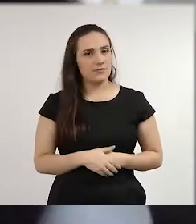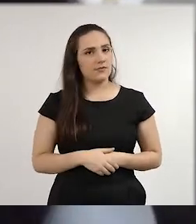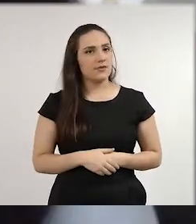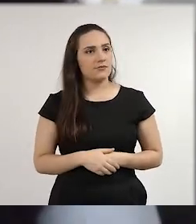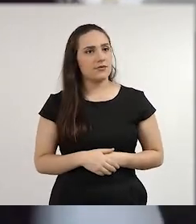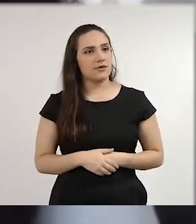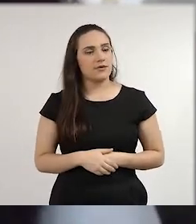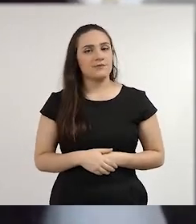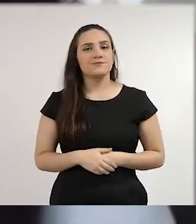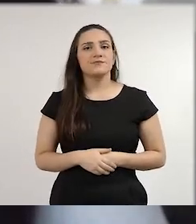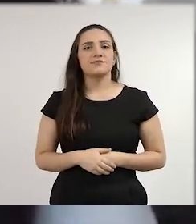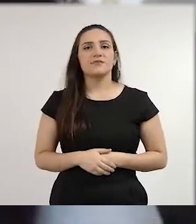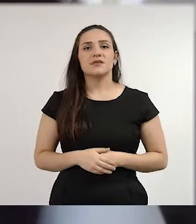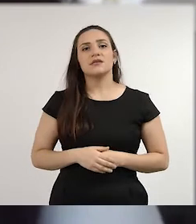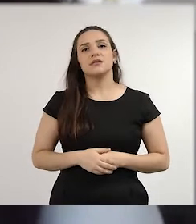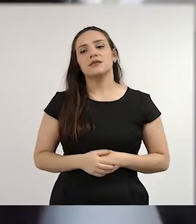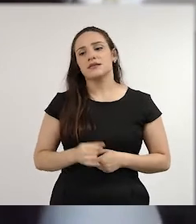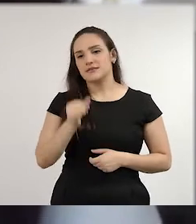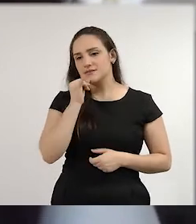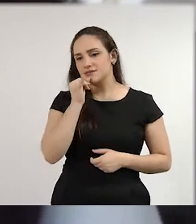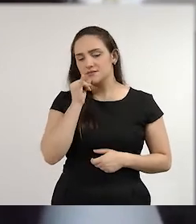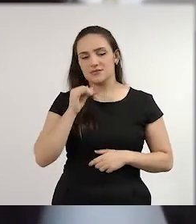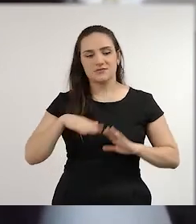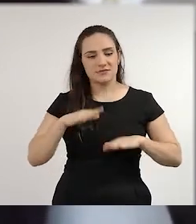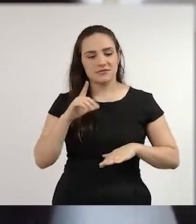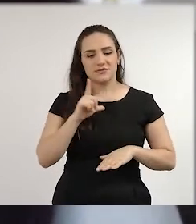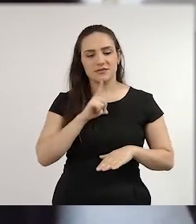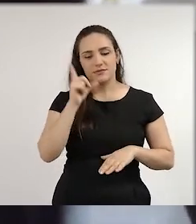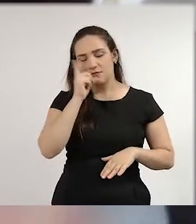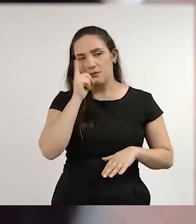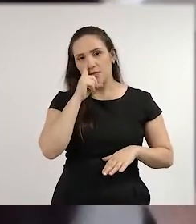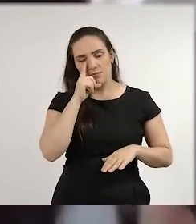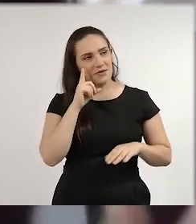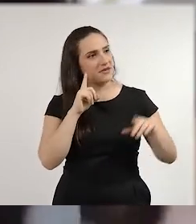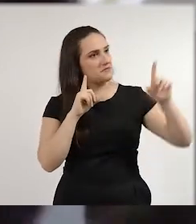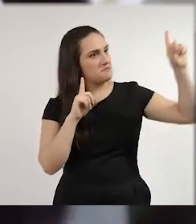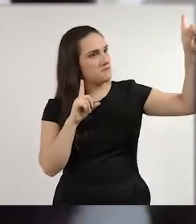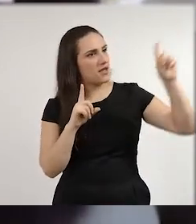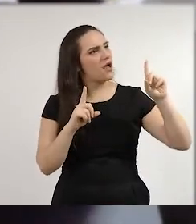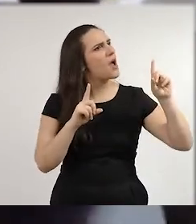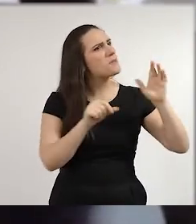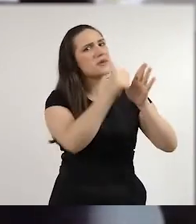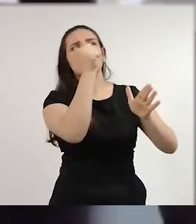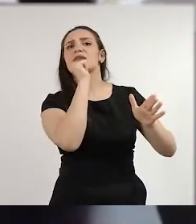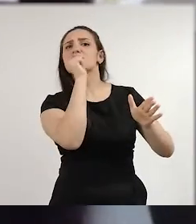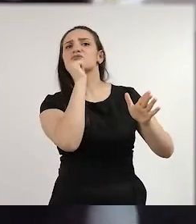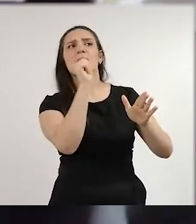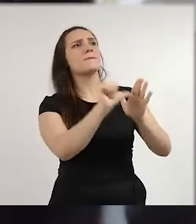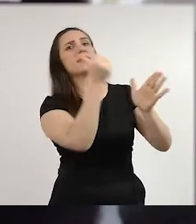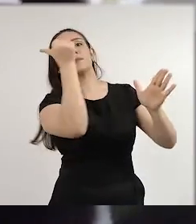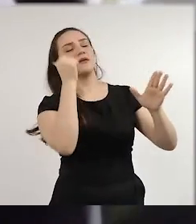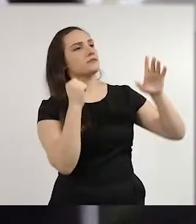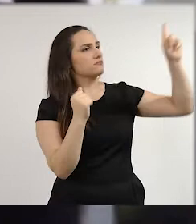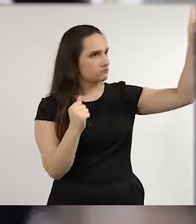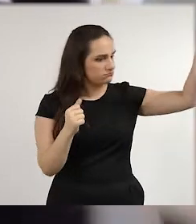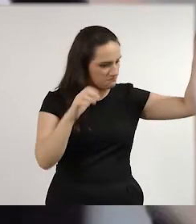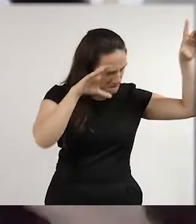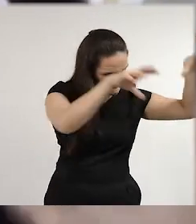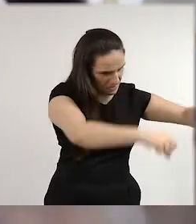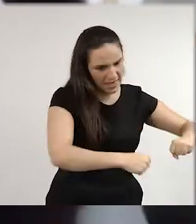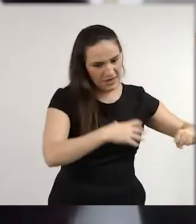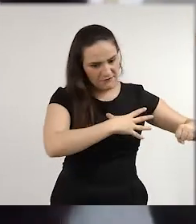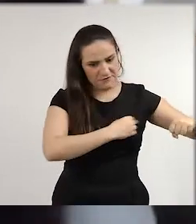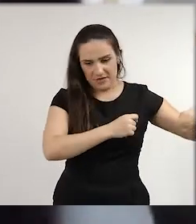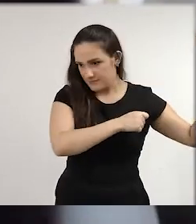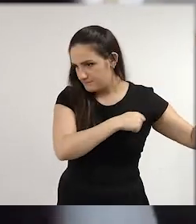de menstruar, fala, doutora, eu vim trazer aqui para a senhora passar um anticoncepcional. Também não é assim. Ela tem que ter, né, assim, a